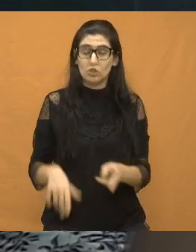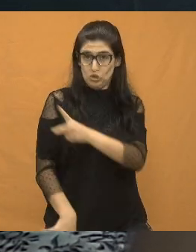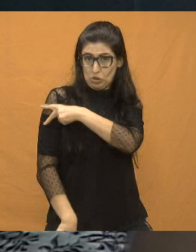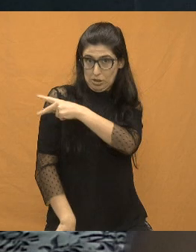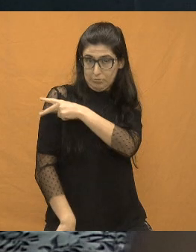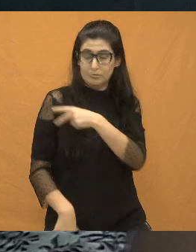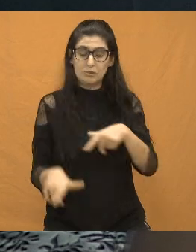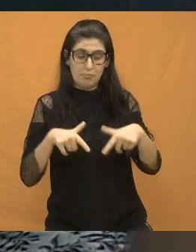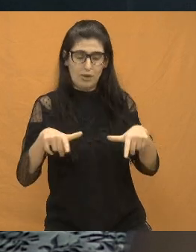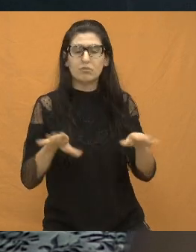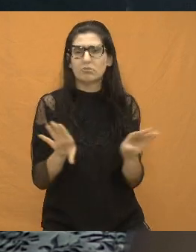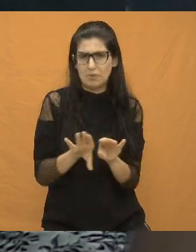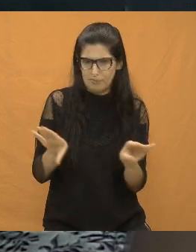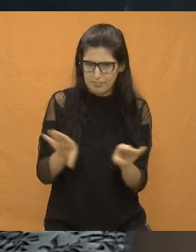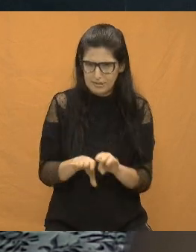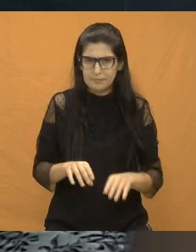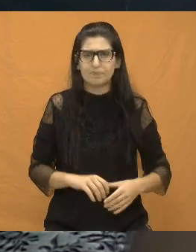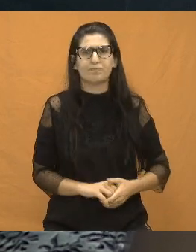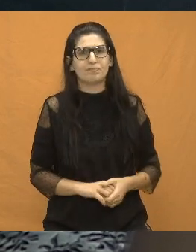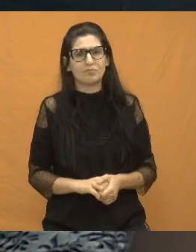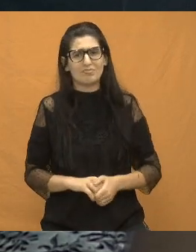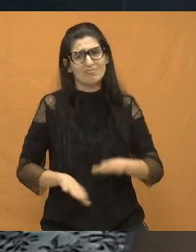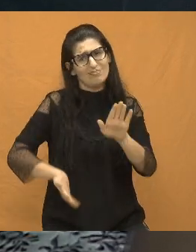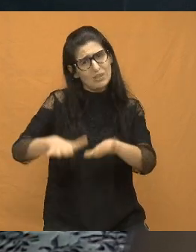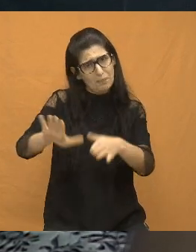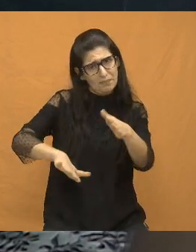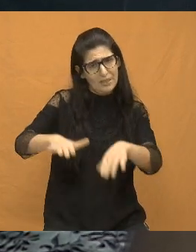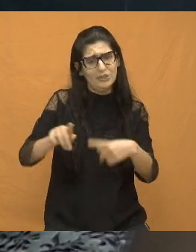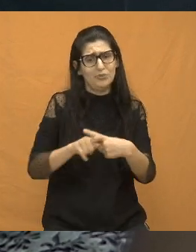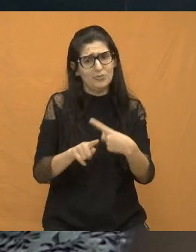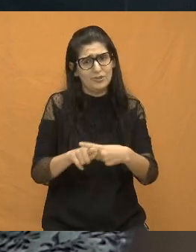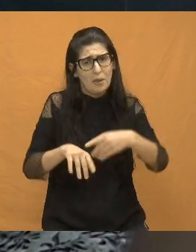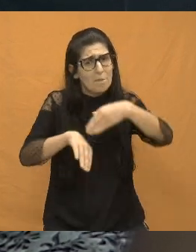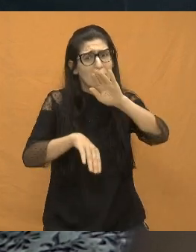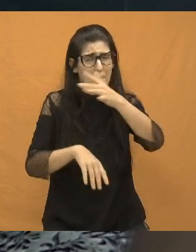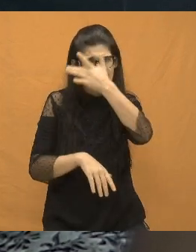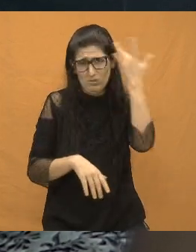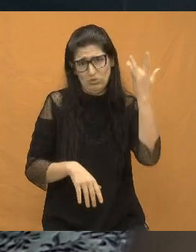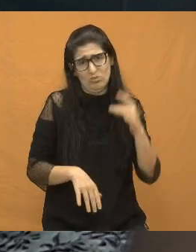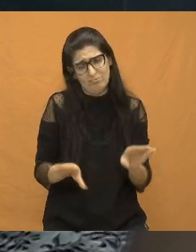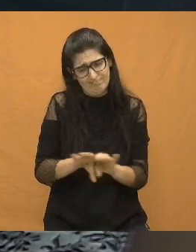foi apresentado até quando da aprovação